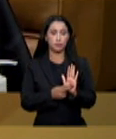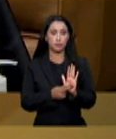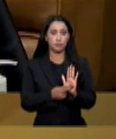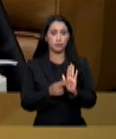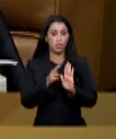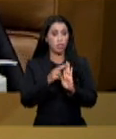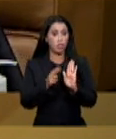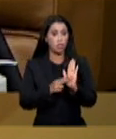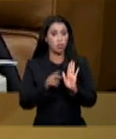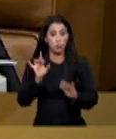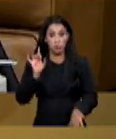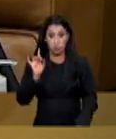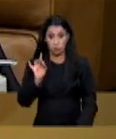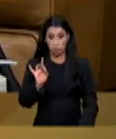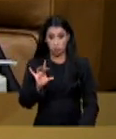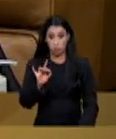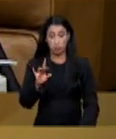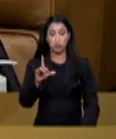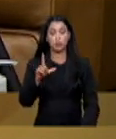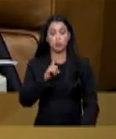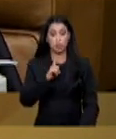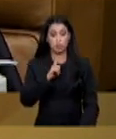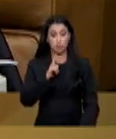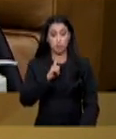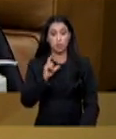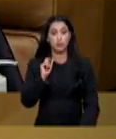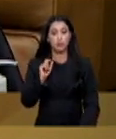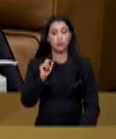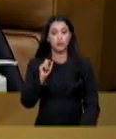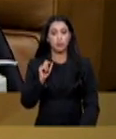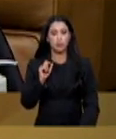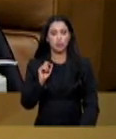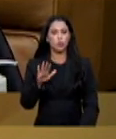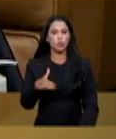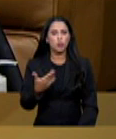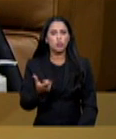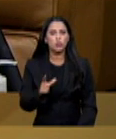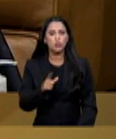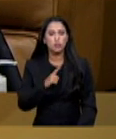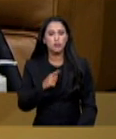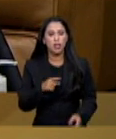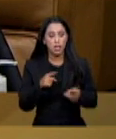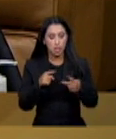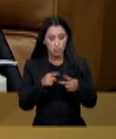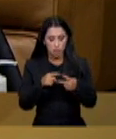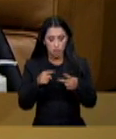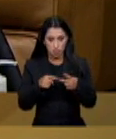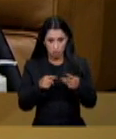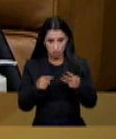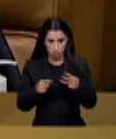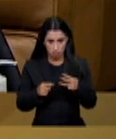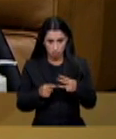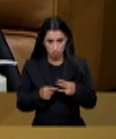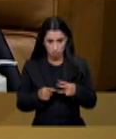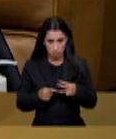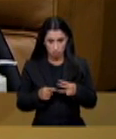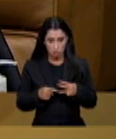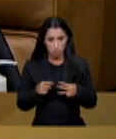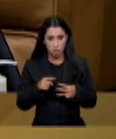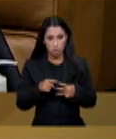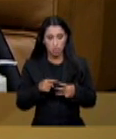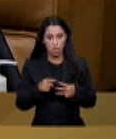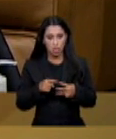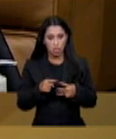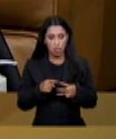norma somente deverá ser aplicada nos casos em que houver 3 condições, certificação